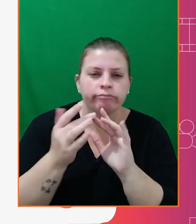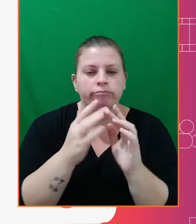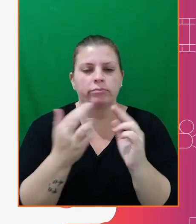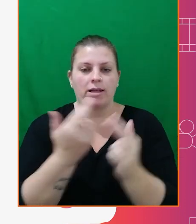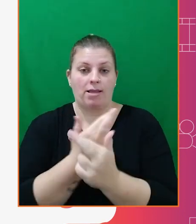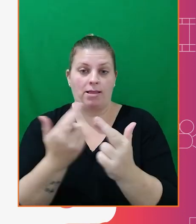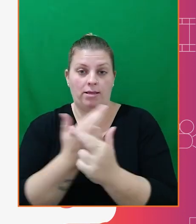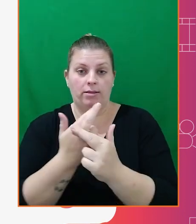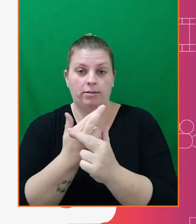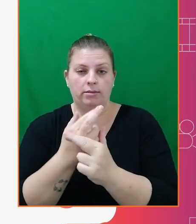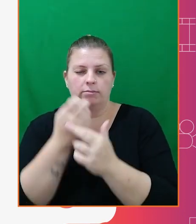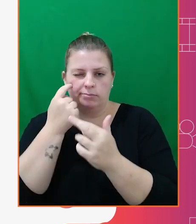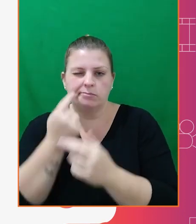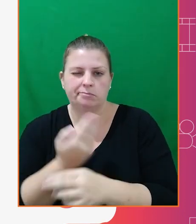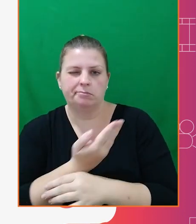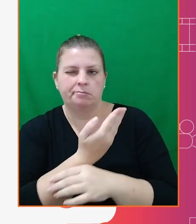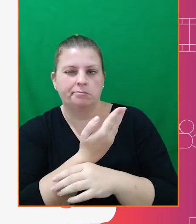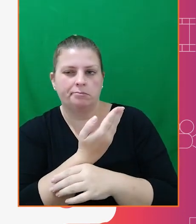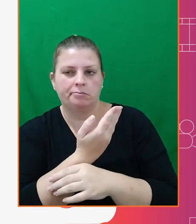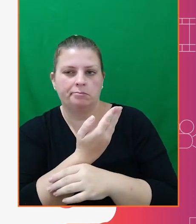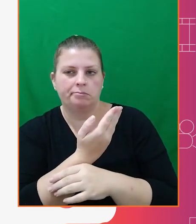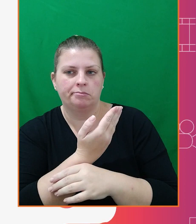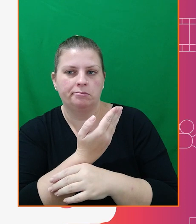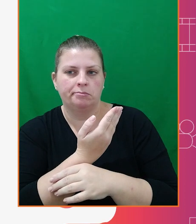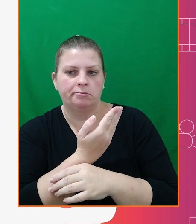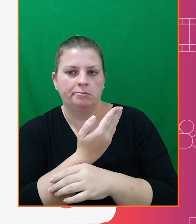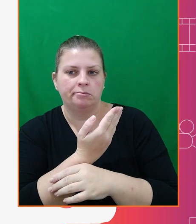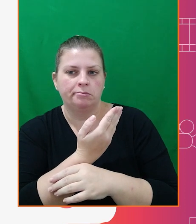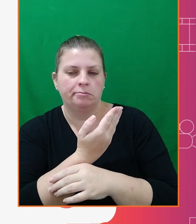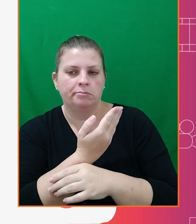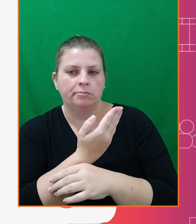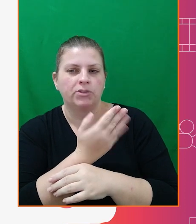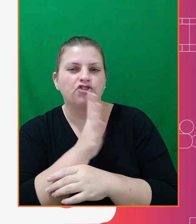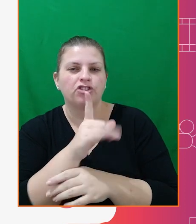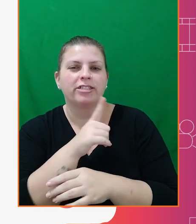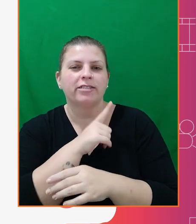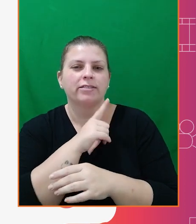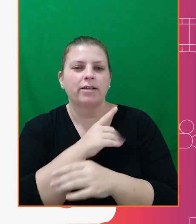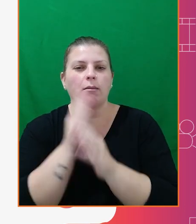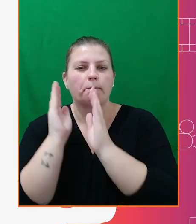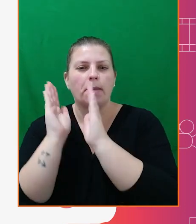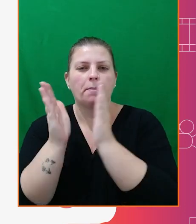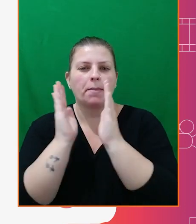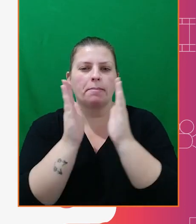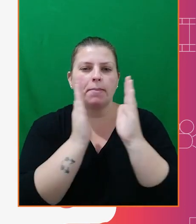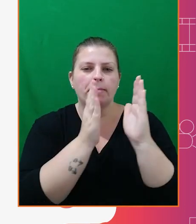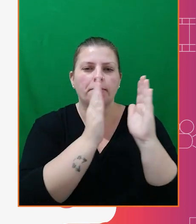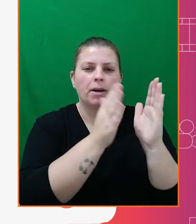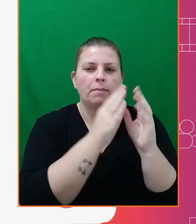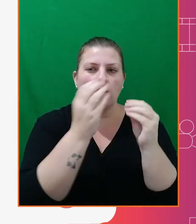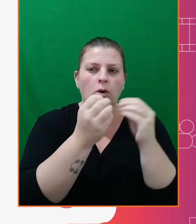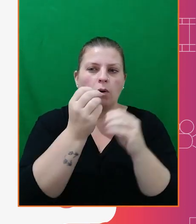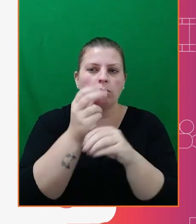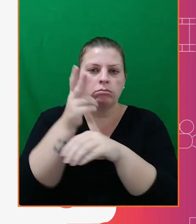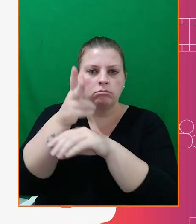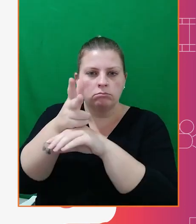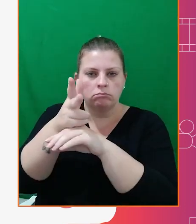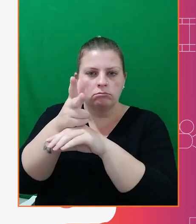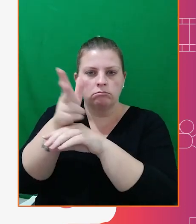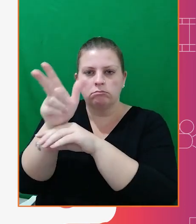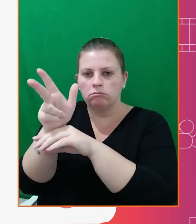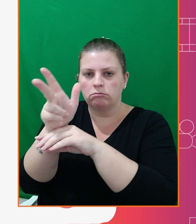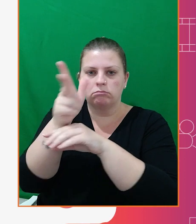que o storyboard já tenta trazer uma organização da câmera, mostrar onde essa vai